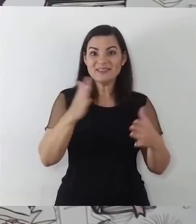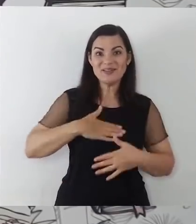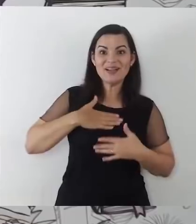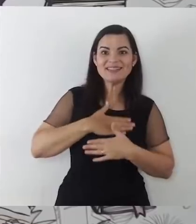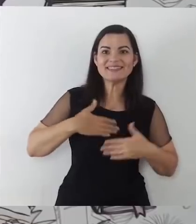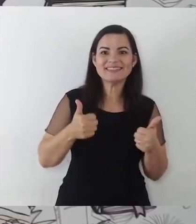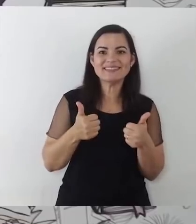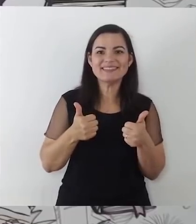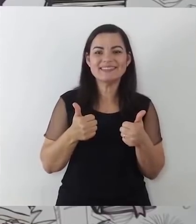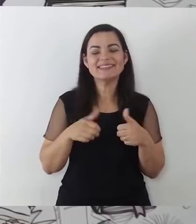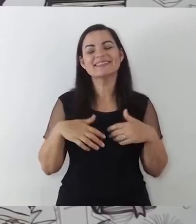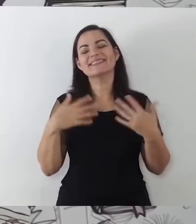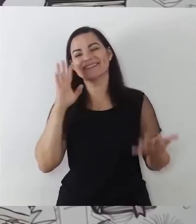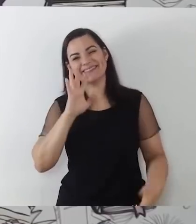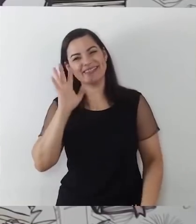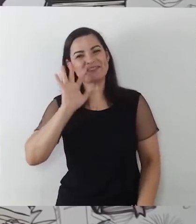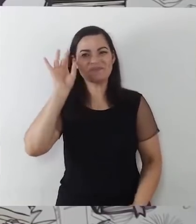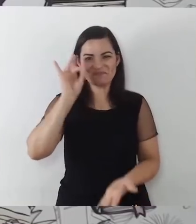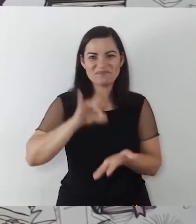Este aqui é a